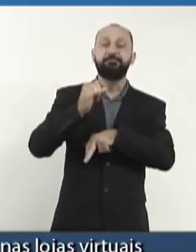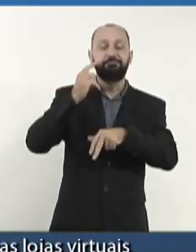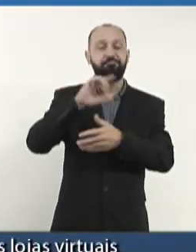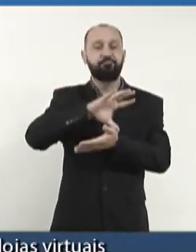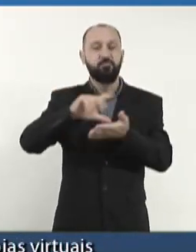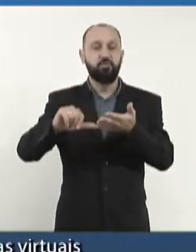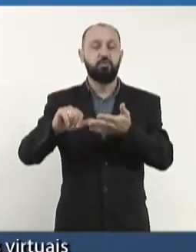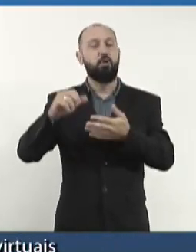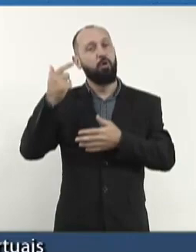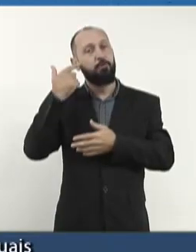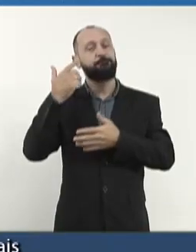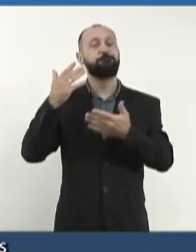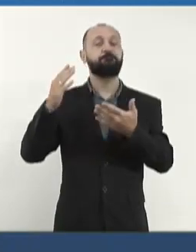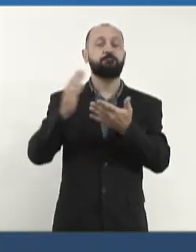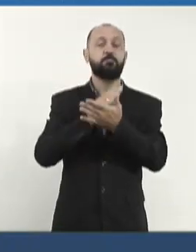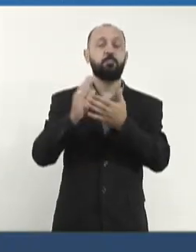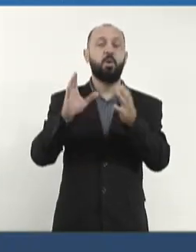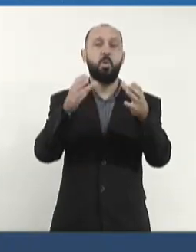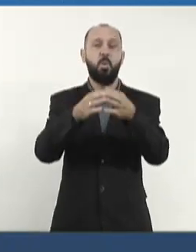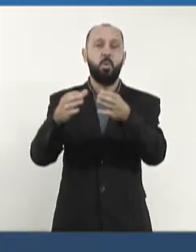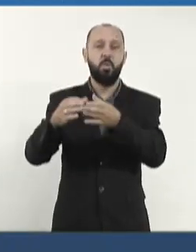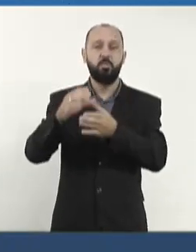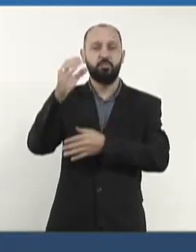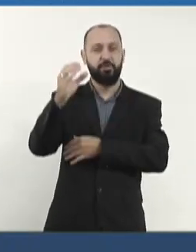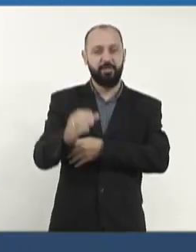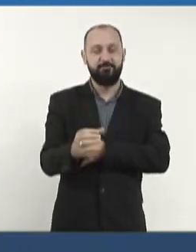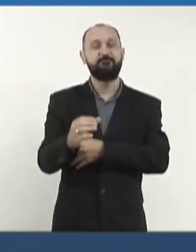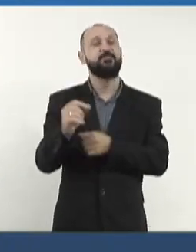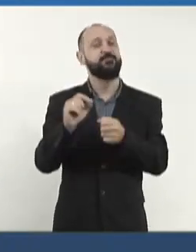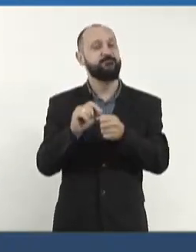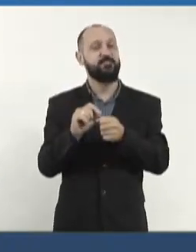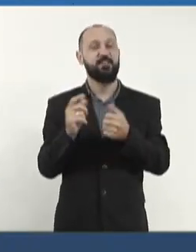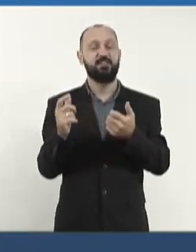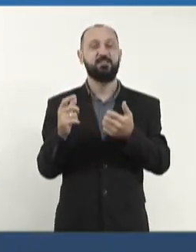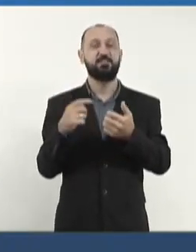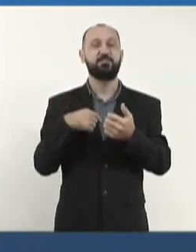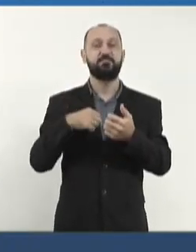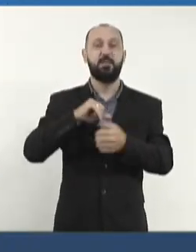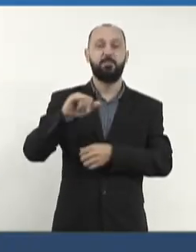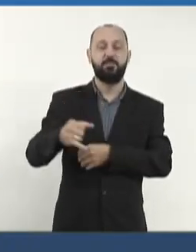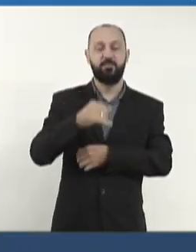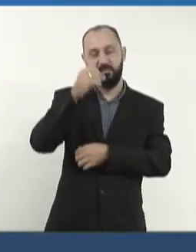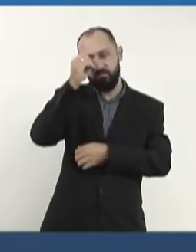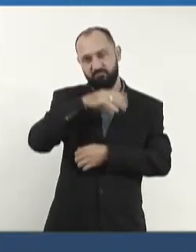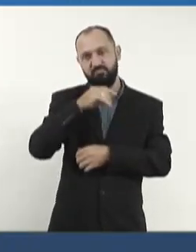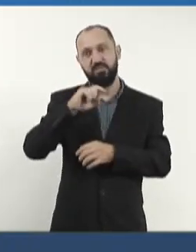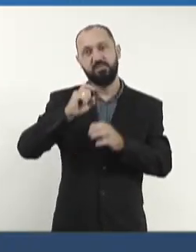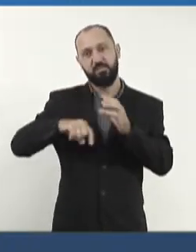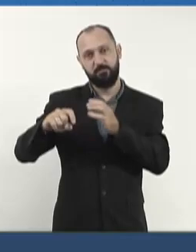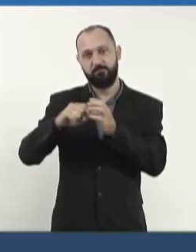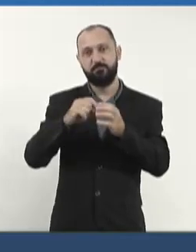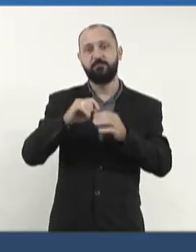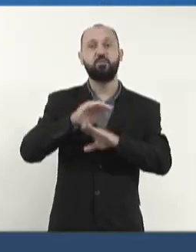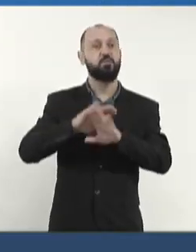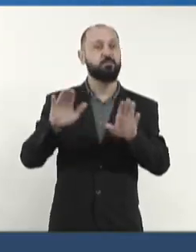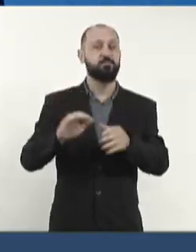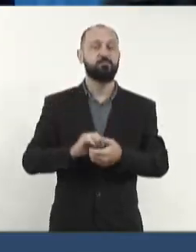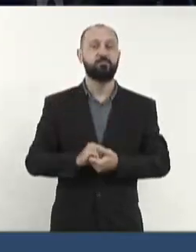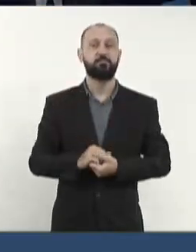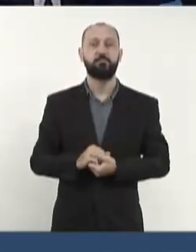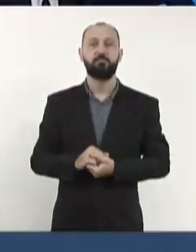tráfico ou de organizações criminosas envolvidas com a exploração sexual. É só, senhor presidente.